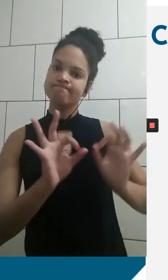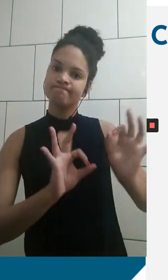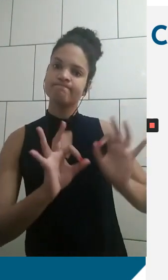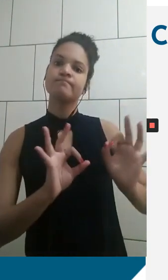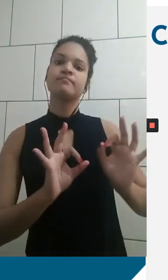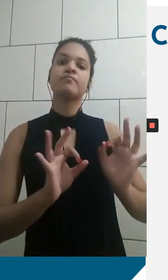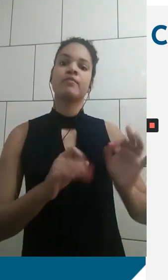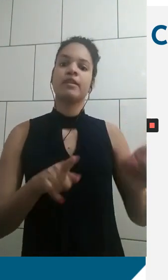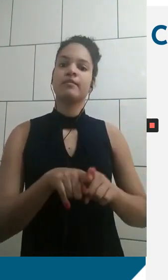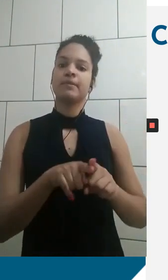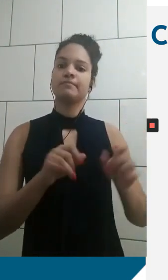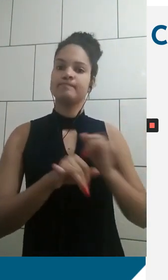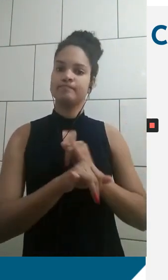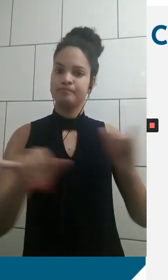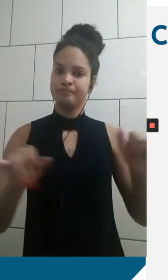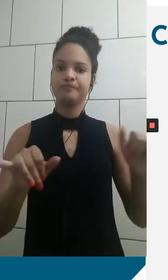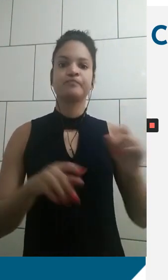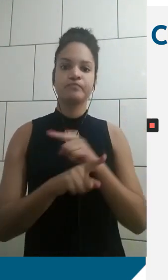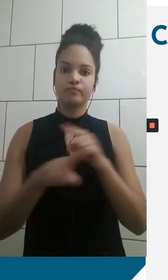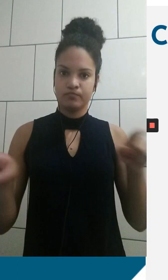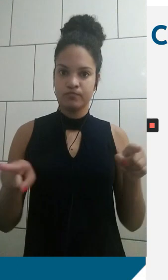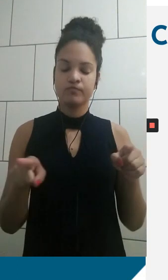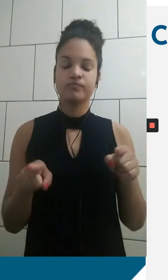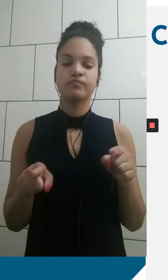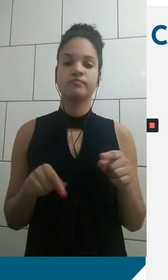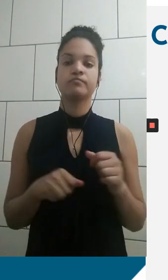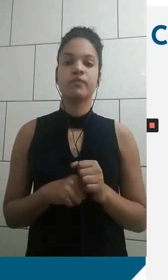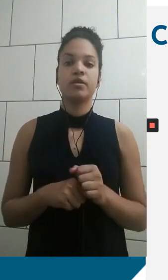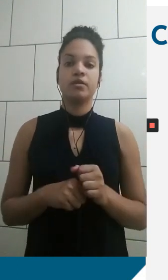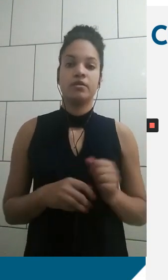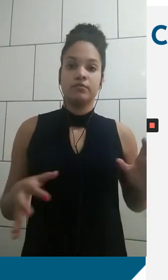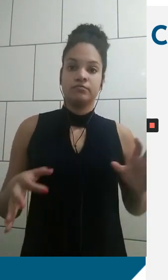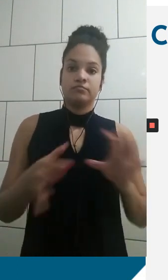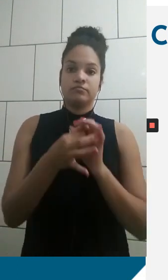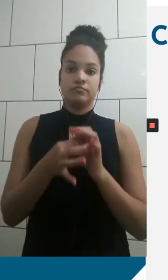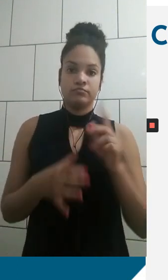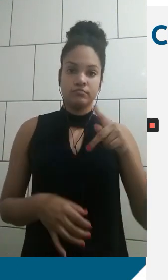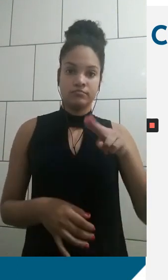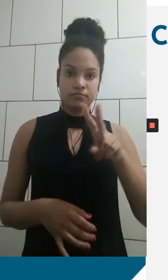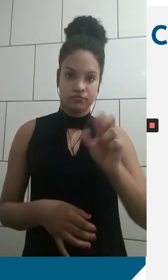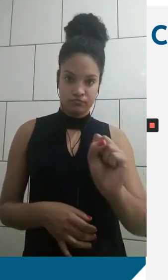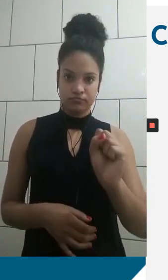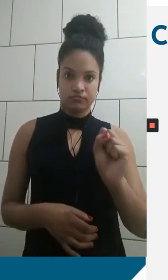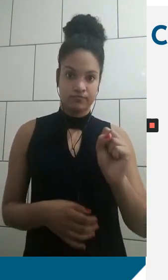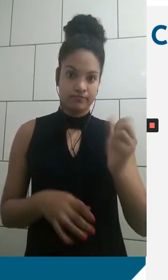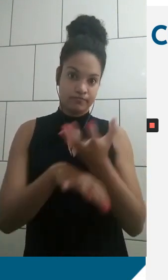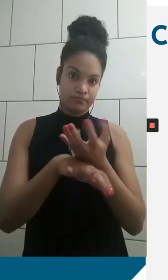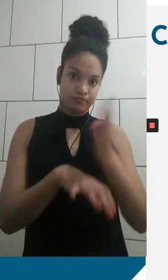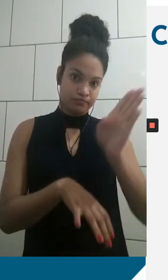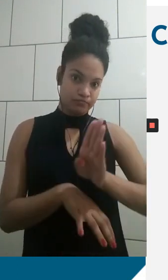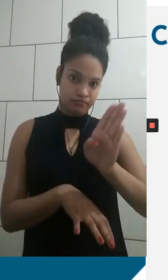vídeos vinculados ao pré-vestibular social, a disciplina de biologia. Nós estamos num